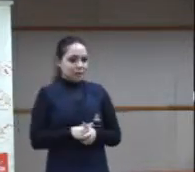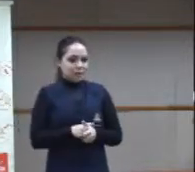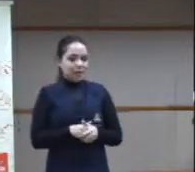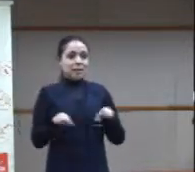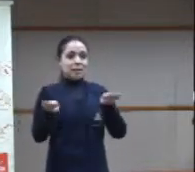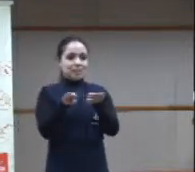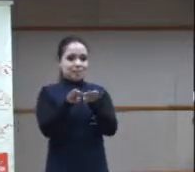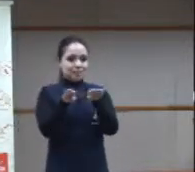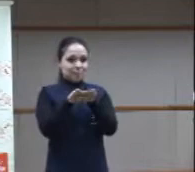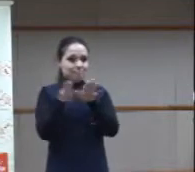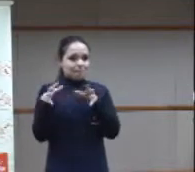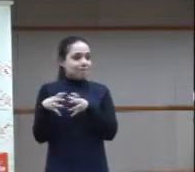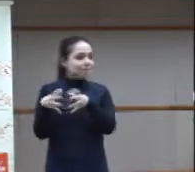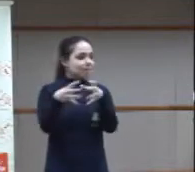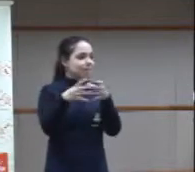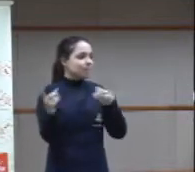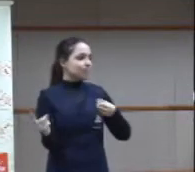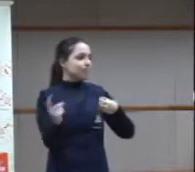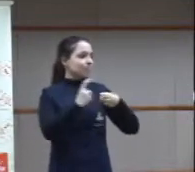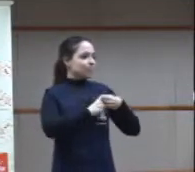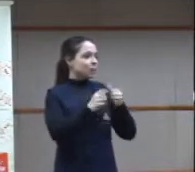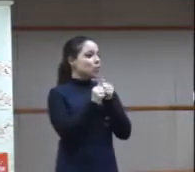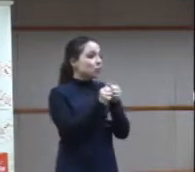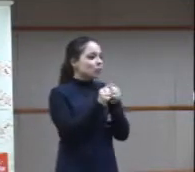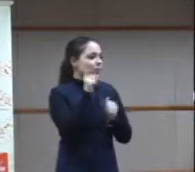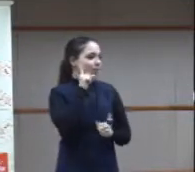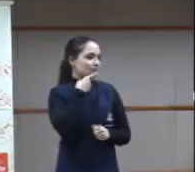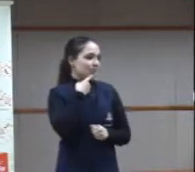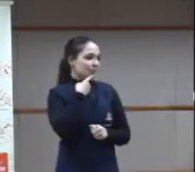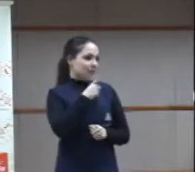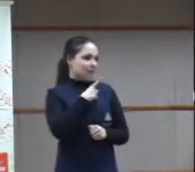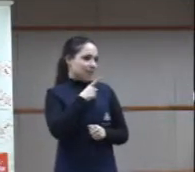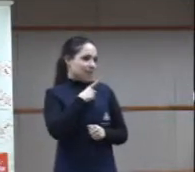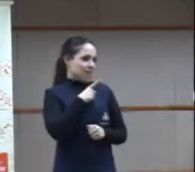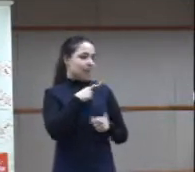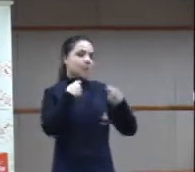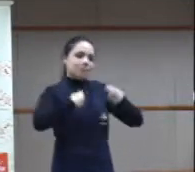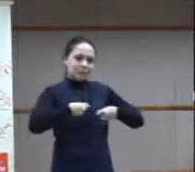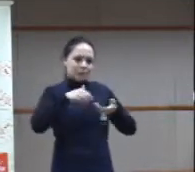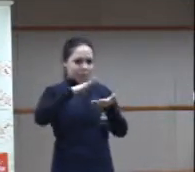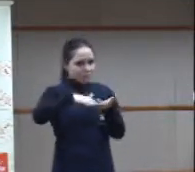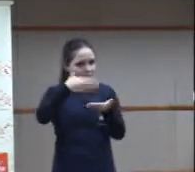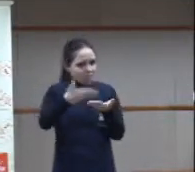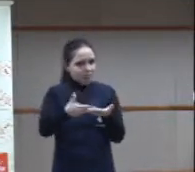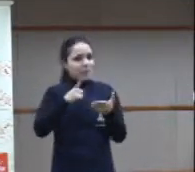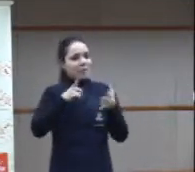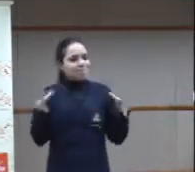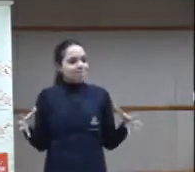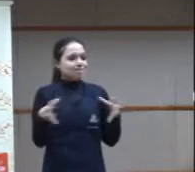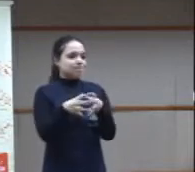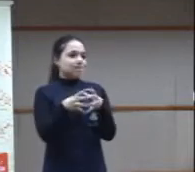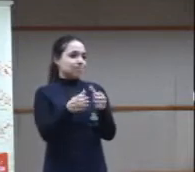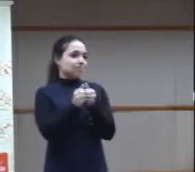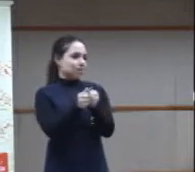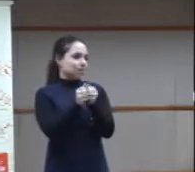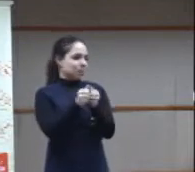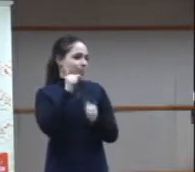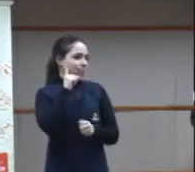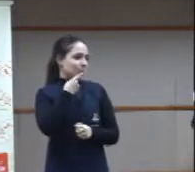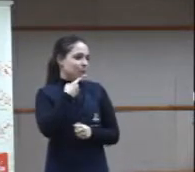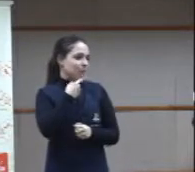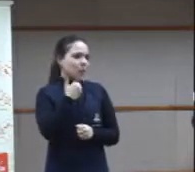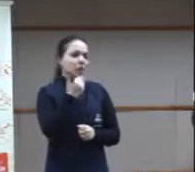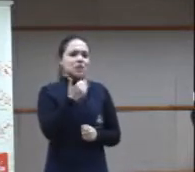Pertencer à comunidade surda, isso é fundamental. Ter um intérprete de Libras que pertença à comunidade surda,